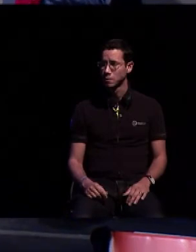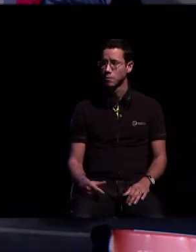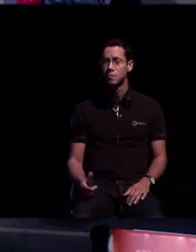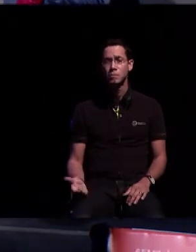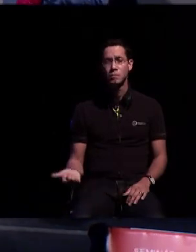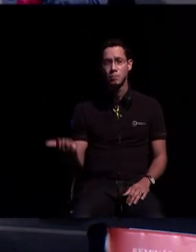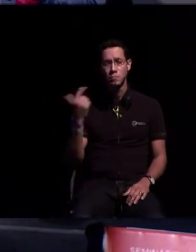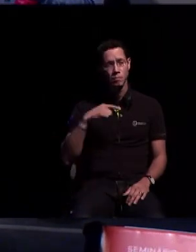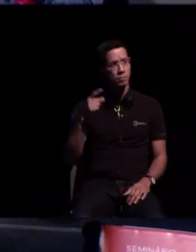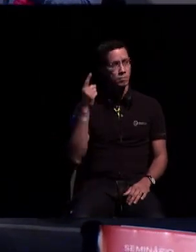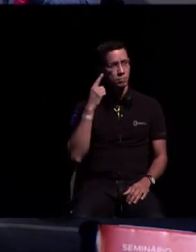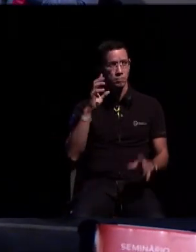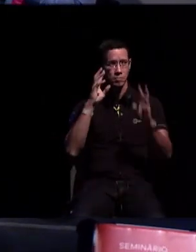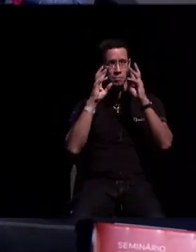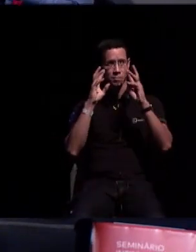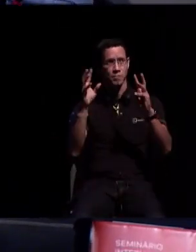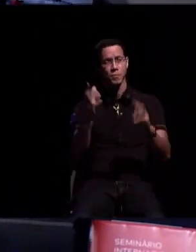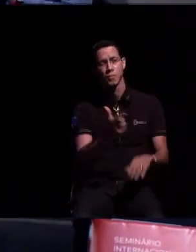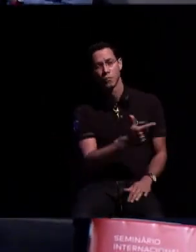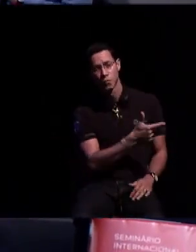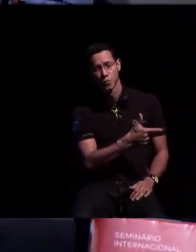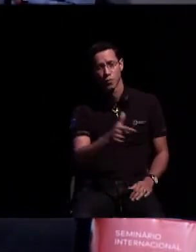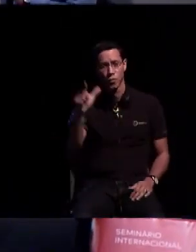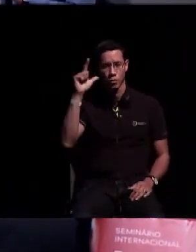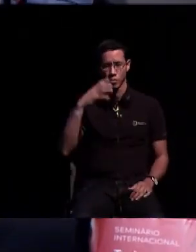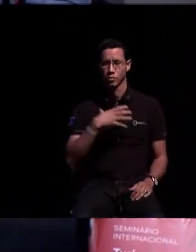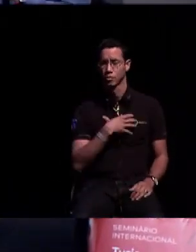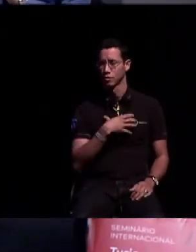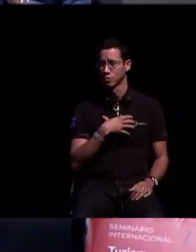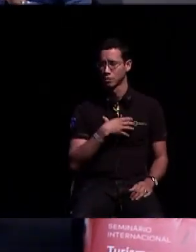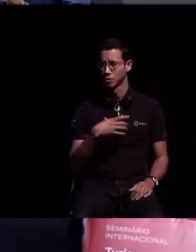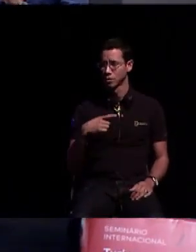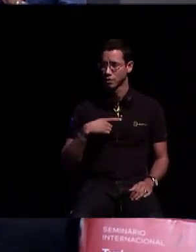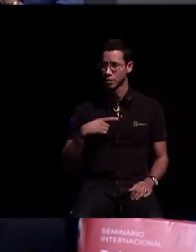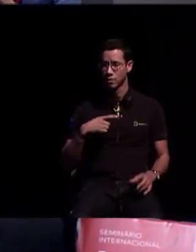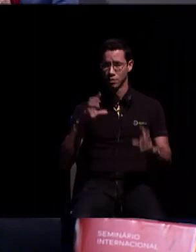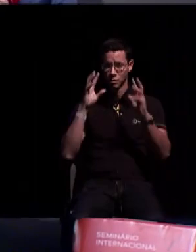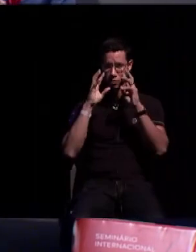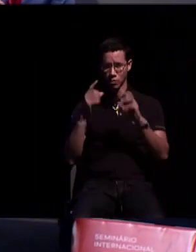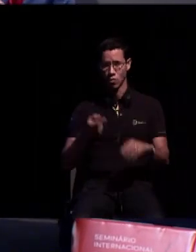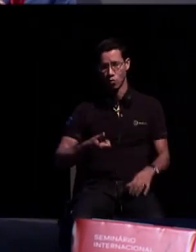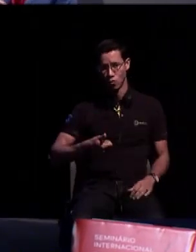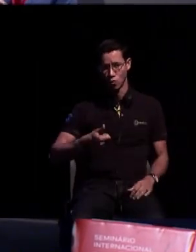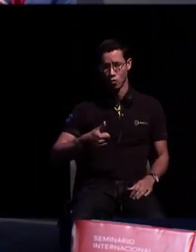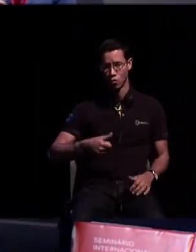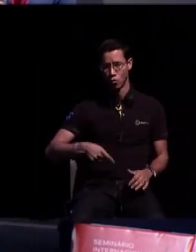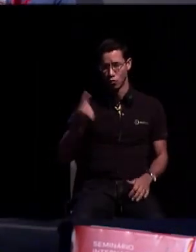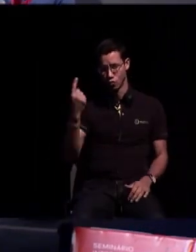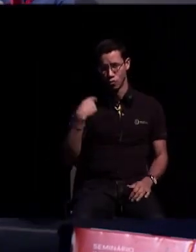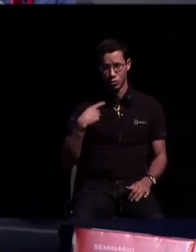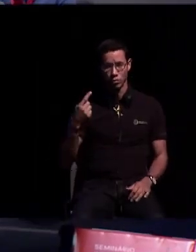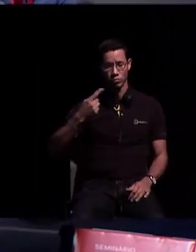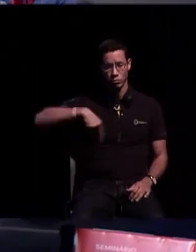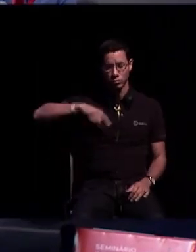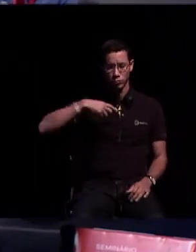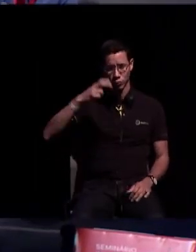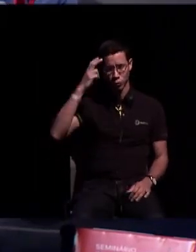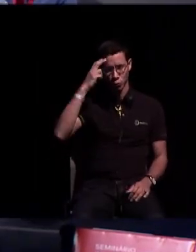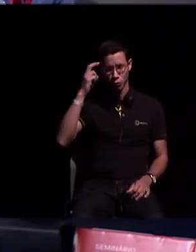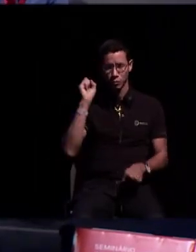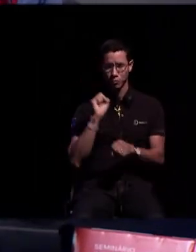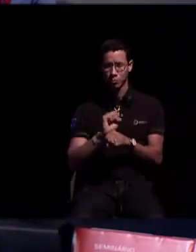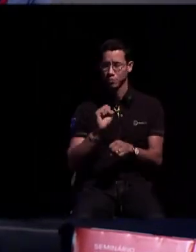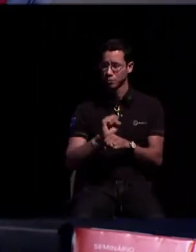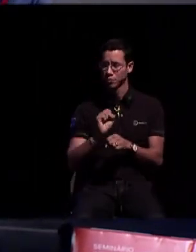outro ouvido, né? Quer dizer, a gente tem um ouvido só e tal, que é o da nossa cultura, de uma série de expectativas, né? Que